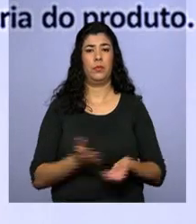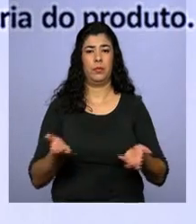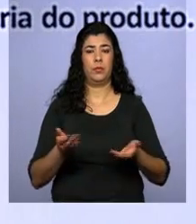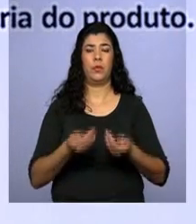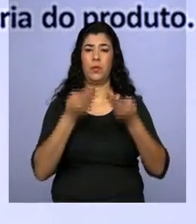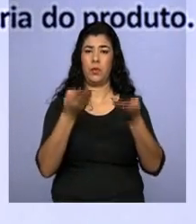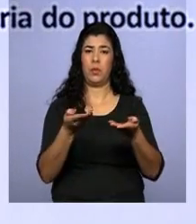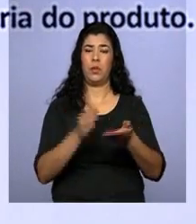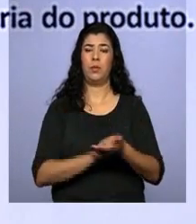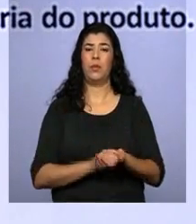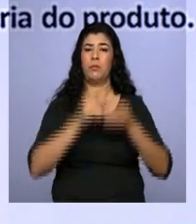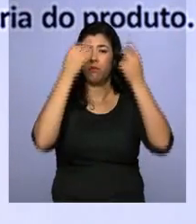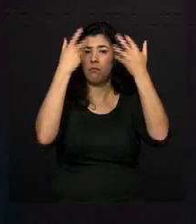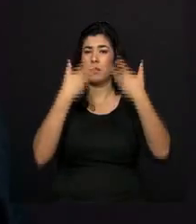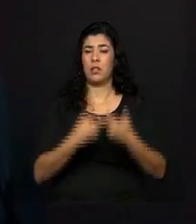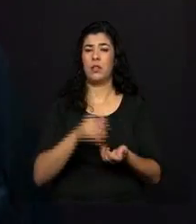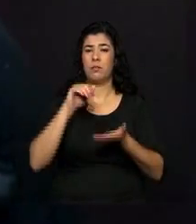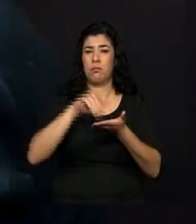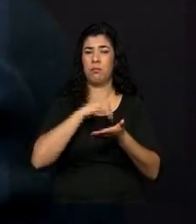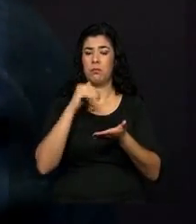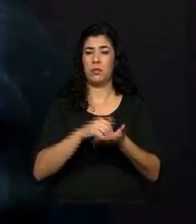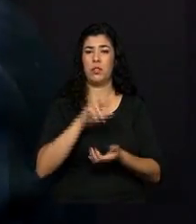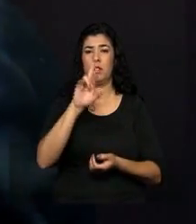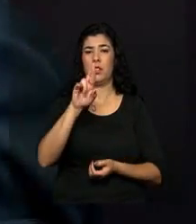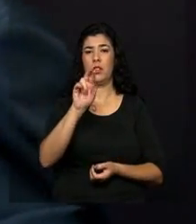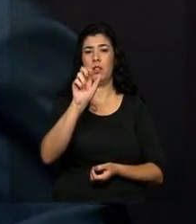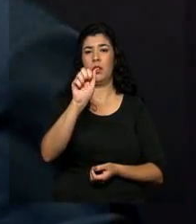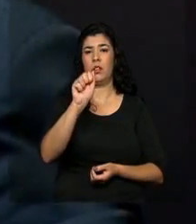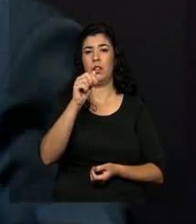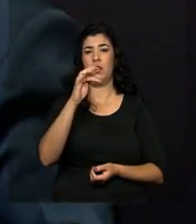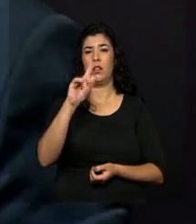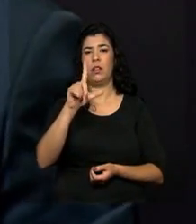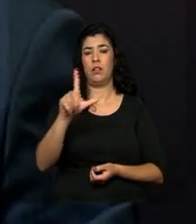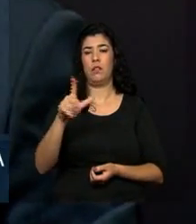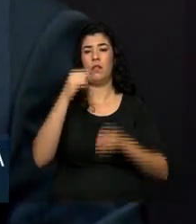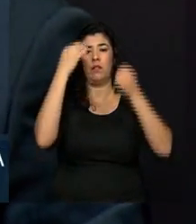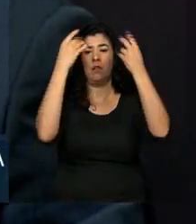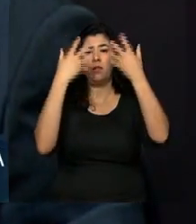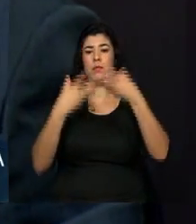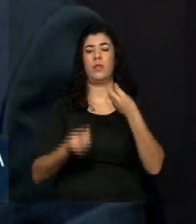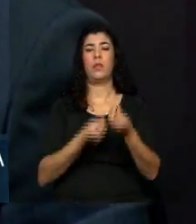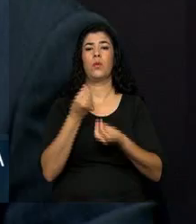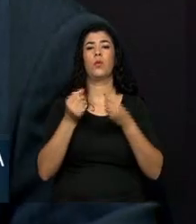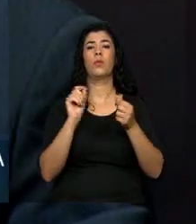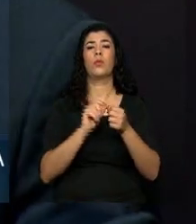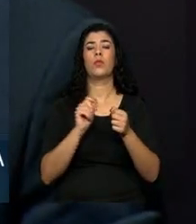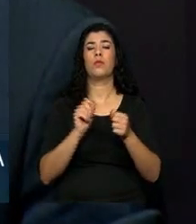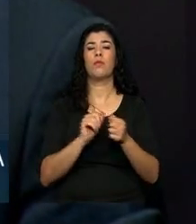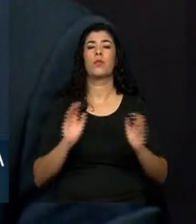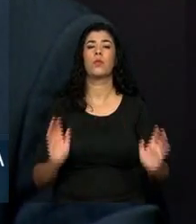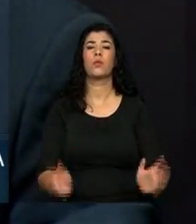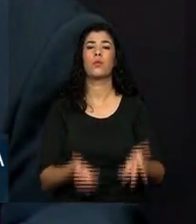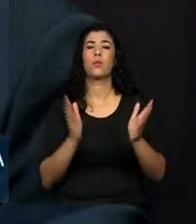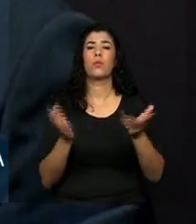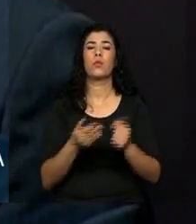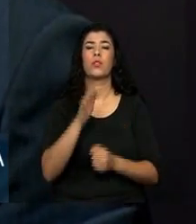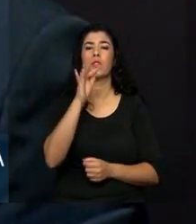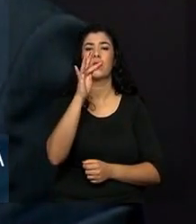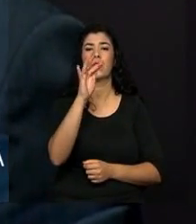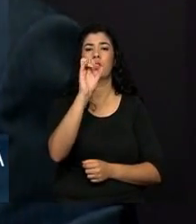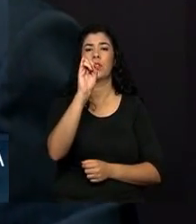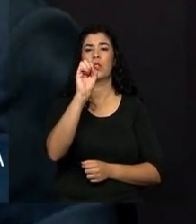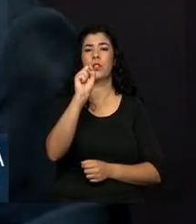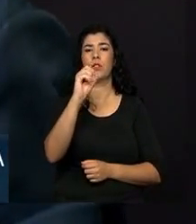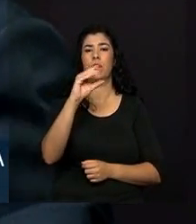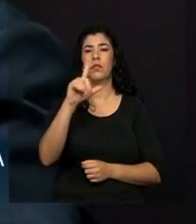secretário Rafael eh que vai falar um pouco sobre a questão dos incentivos fiscais como é que eles se